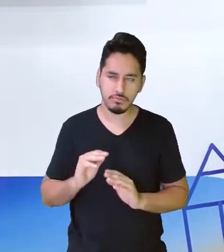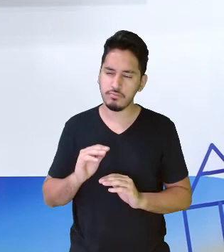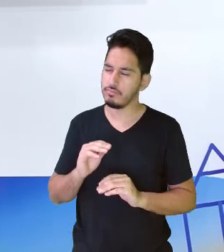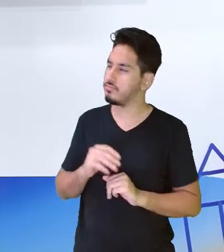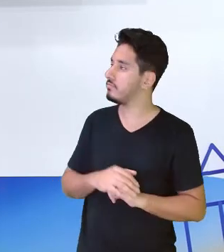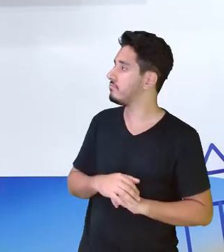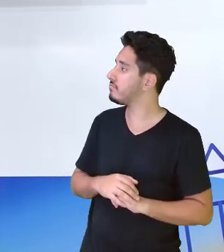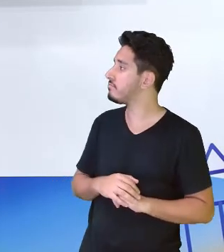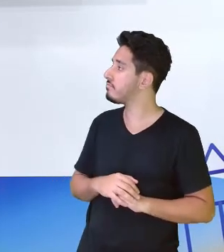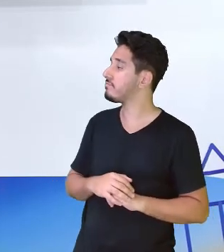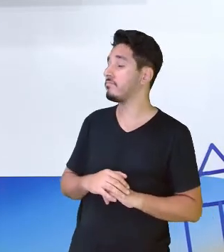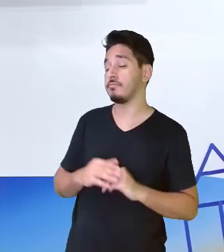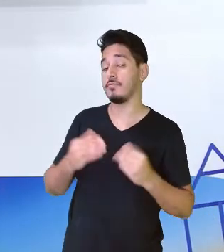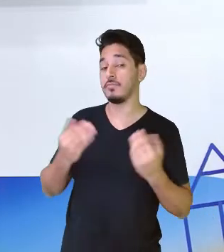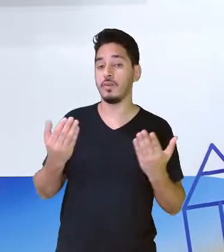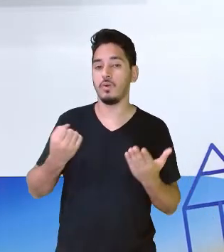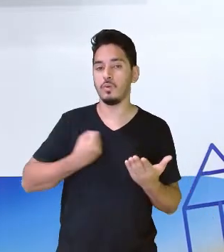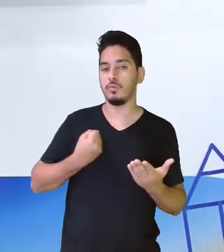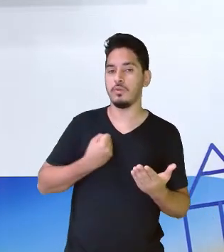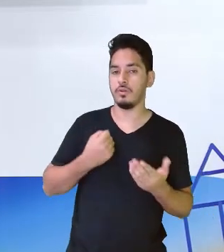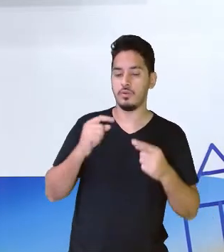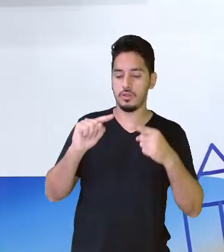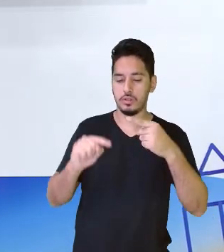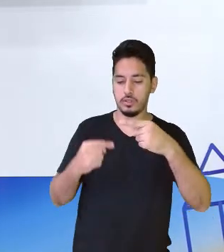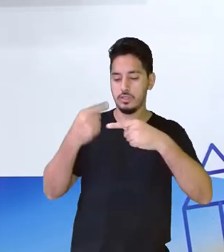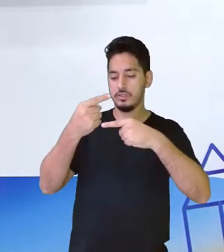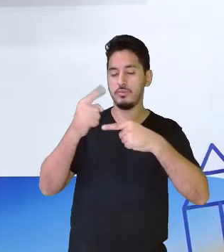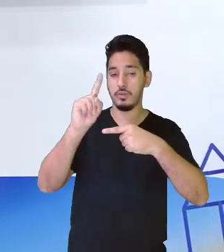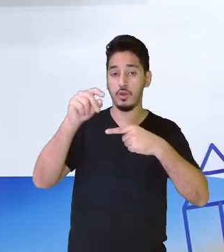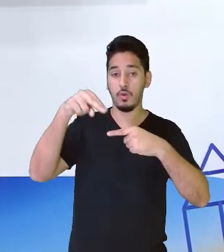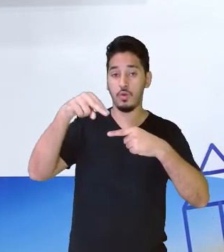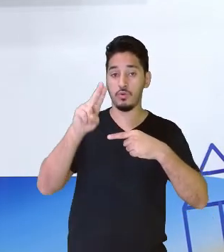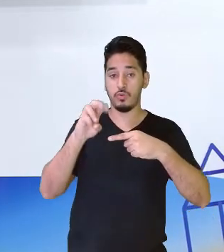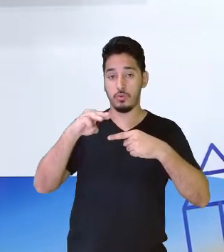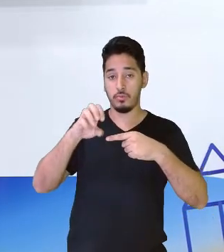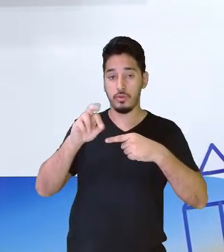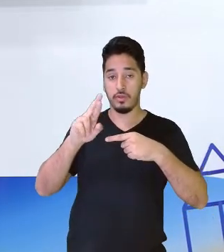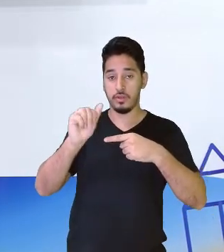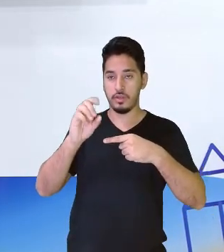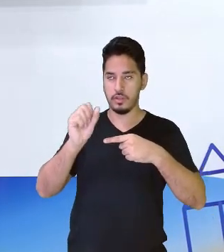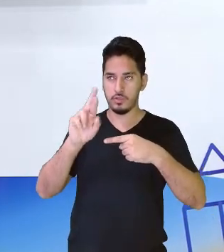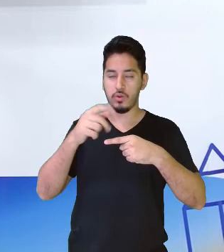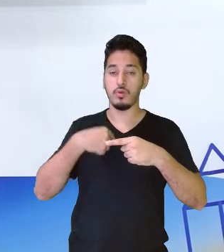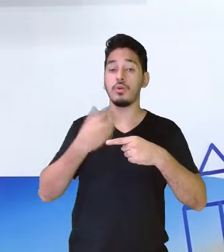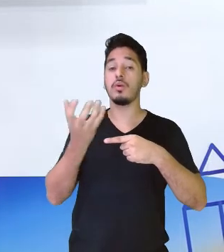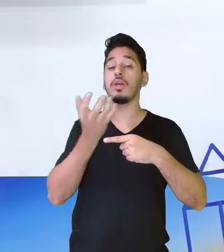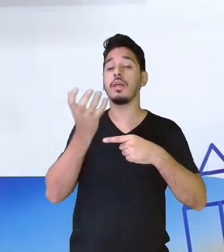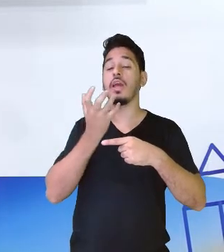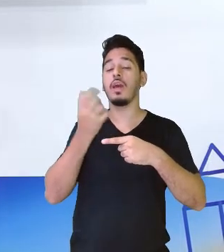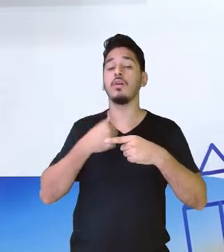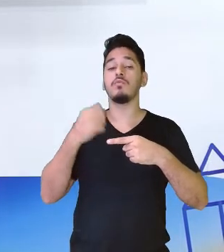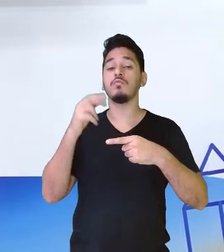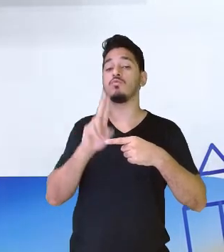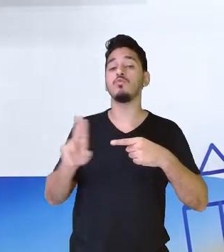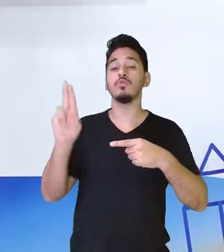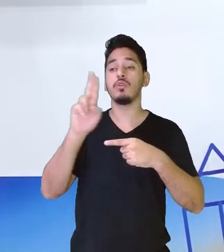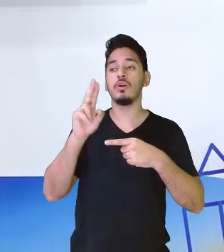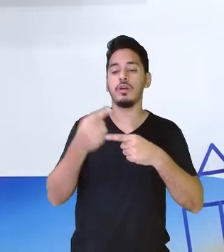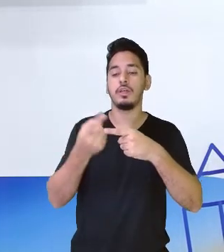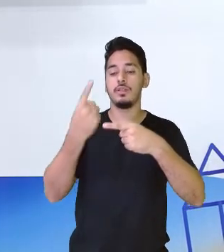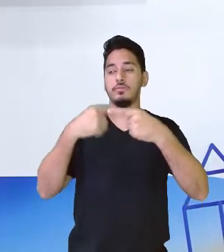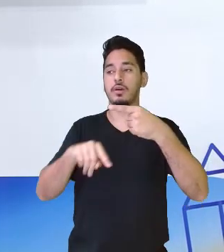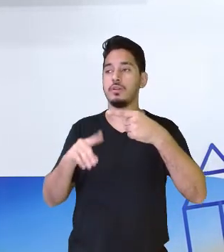assim, o número de cima, que é o meu numerador, é a parte que eu quero, é a parte que eu vou utilizar. E o